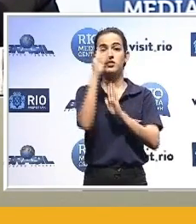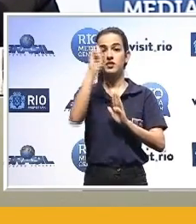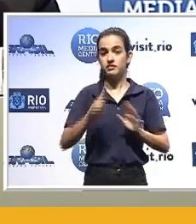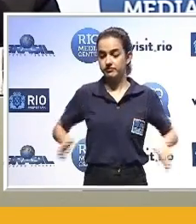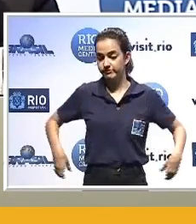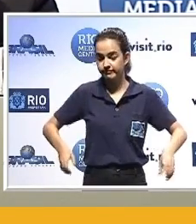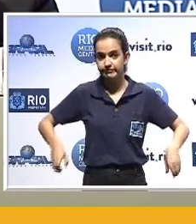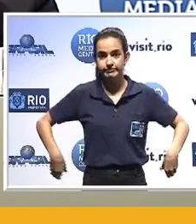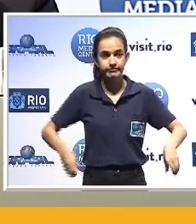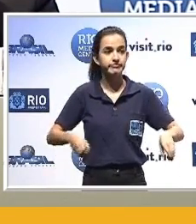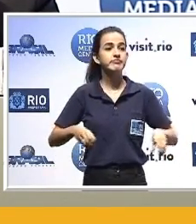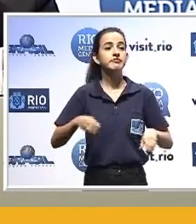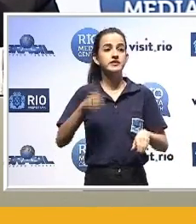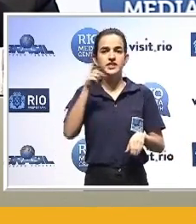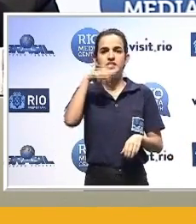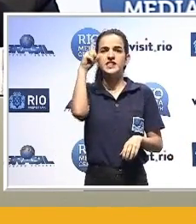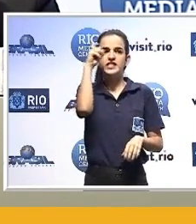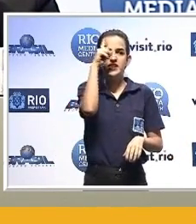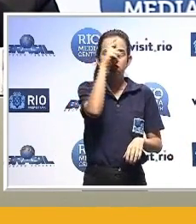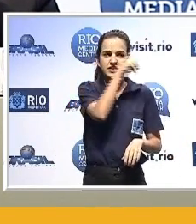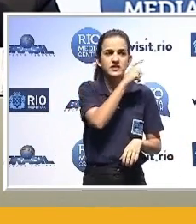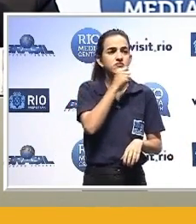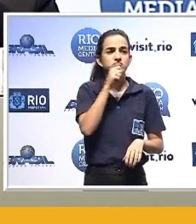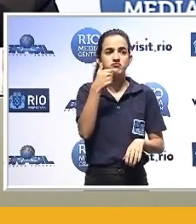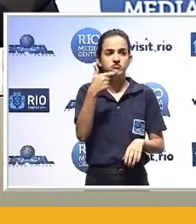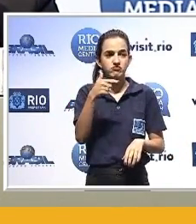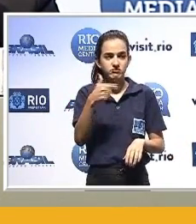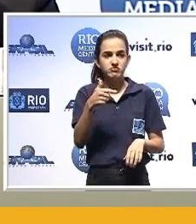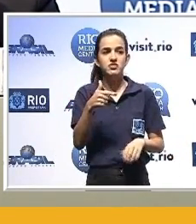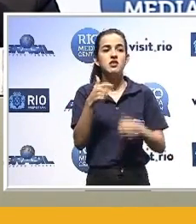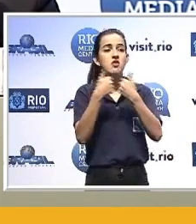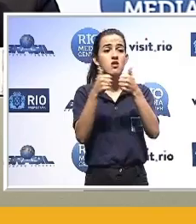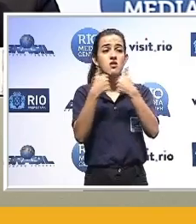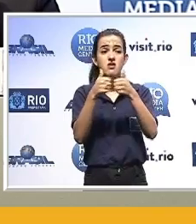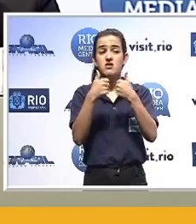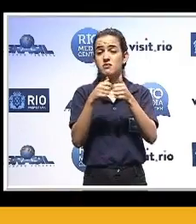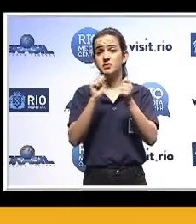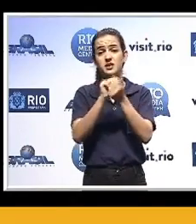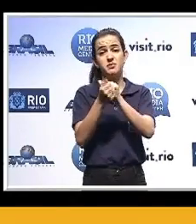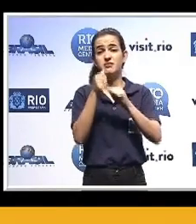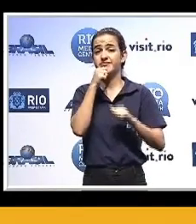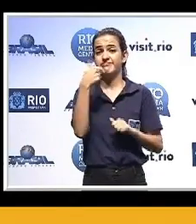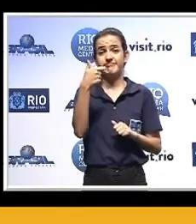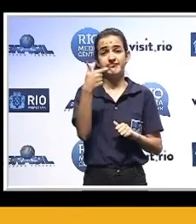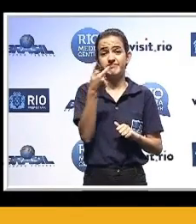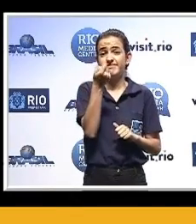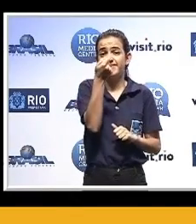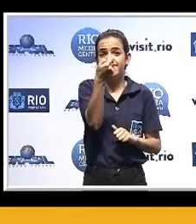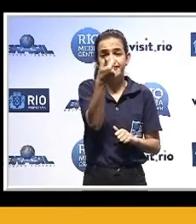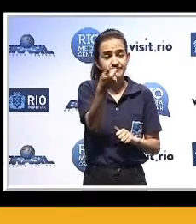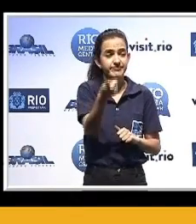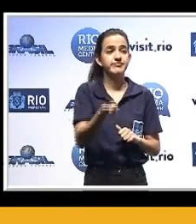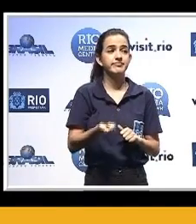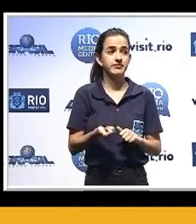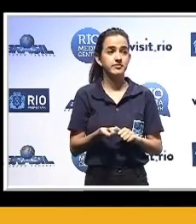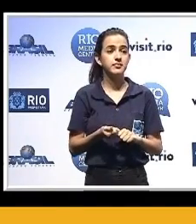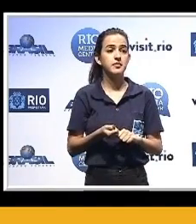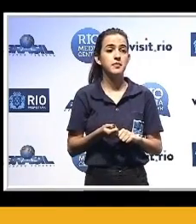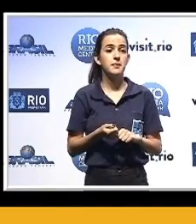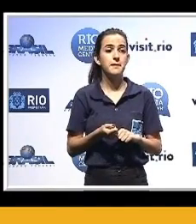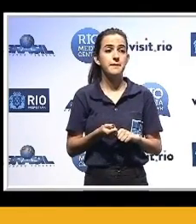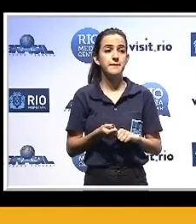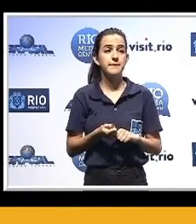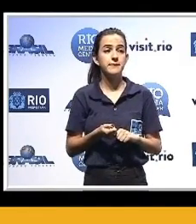há muitos autobus que têm elevador aqui em Rio, mas os